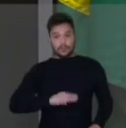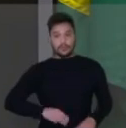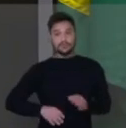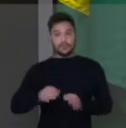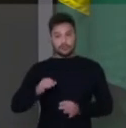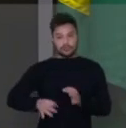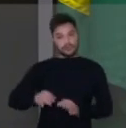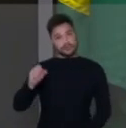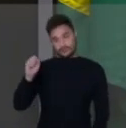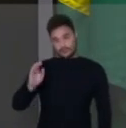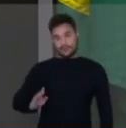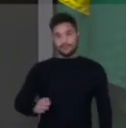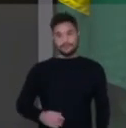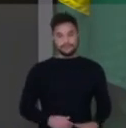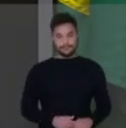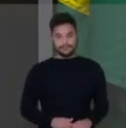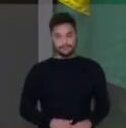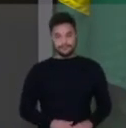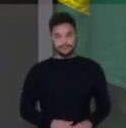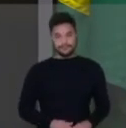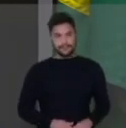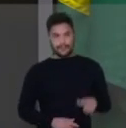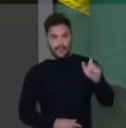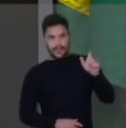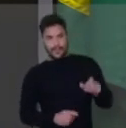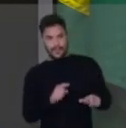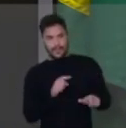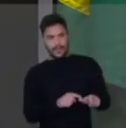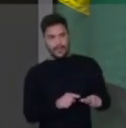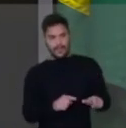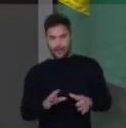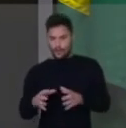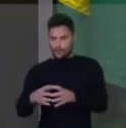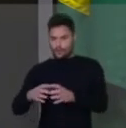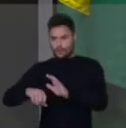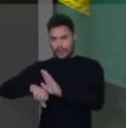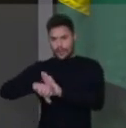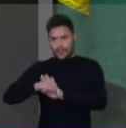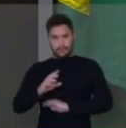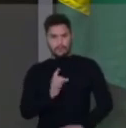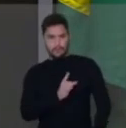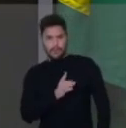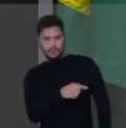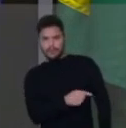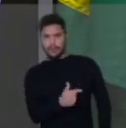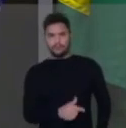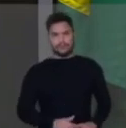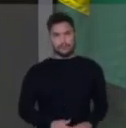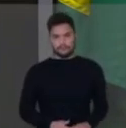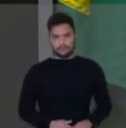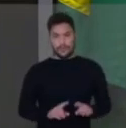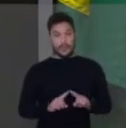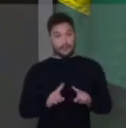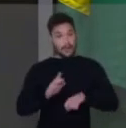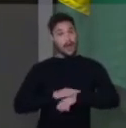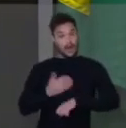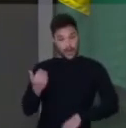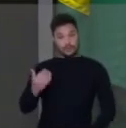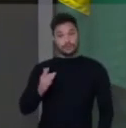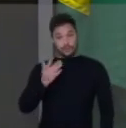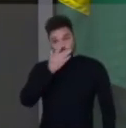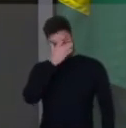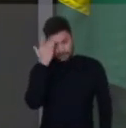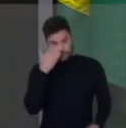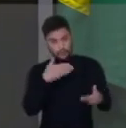país. Ou seja, uma pessoa que não é temida pelo crime organizado. Agora, há pouco tempo recente, tinha alguém que o crime